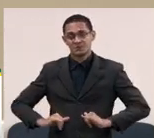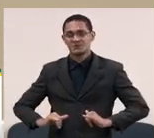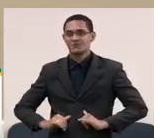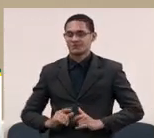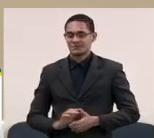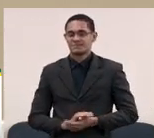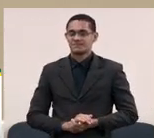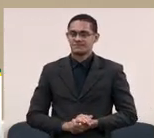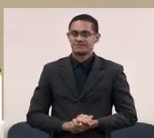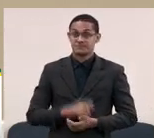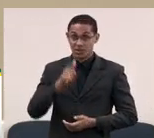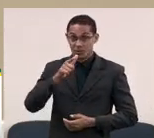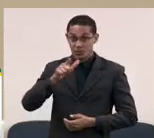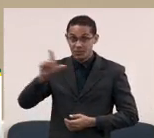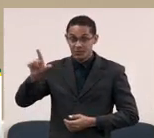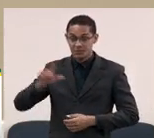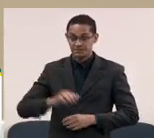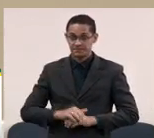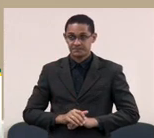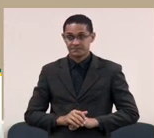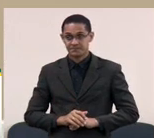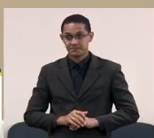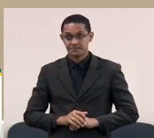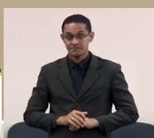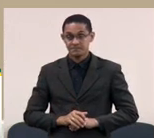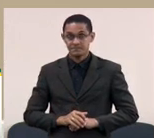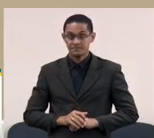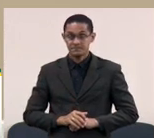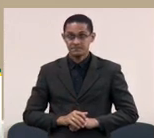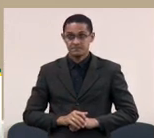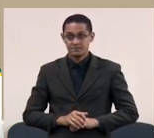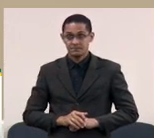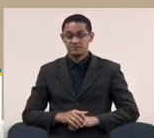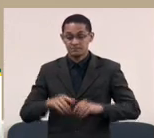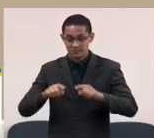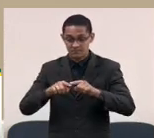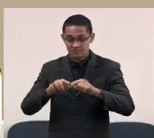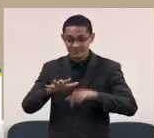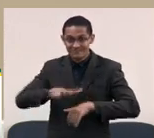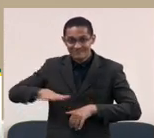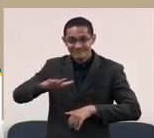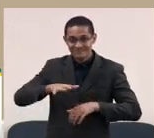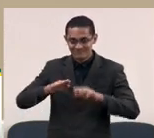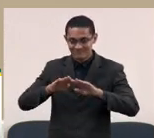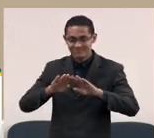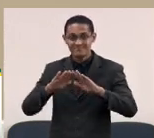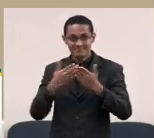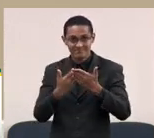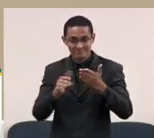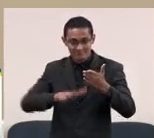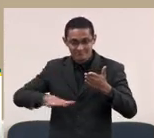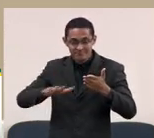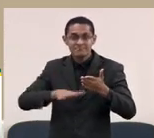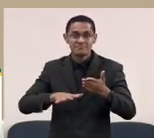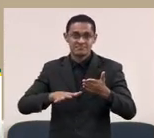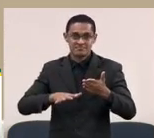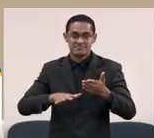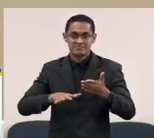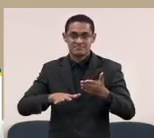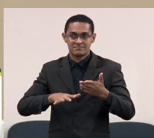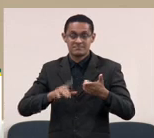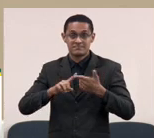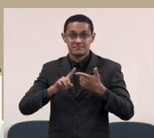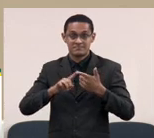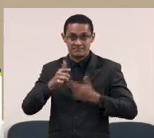disso, as próprias práticas pedagógicas no ambiente escolar, no ambiente educacional como um todo, elas